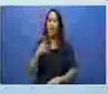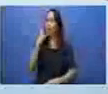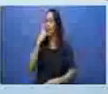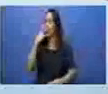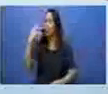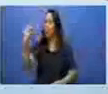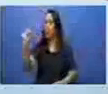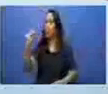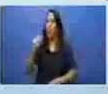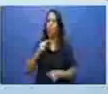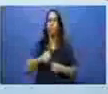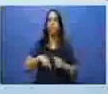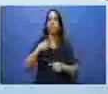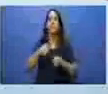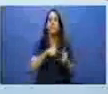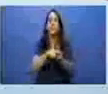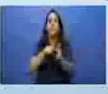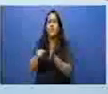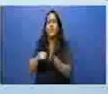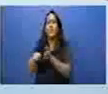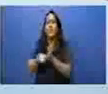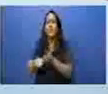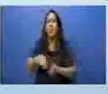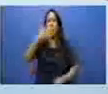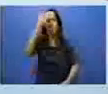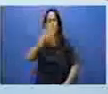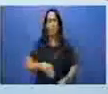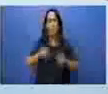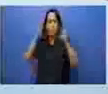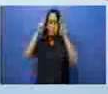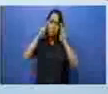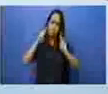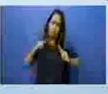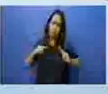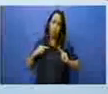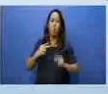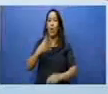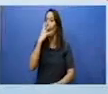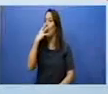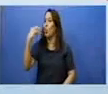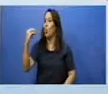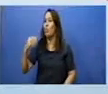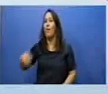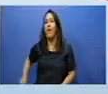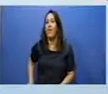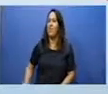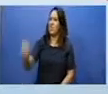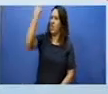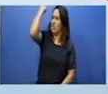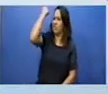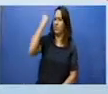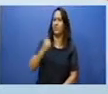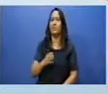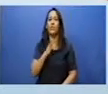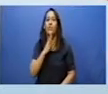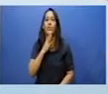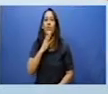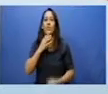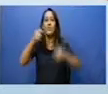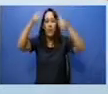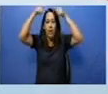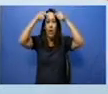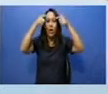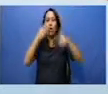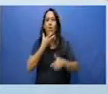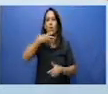que após investigações prova sua inocência. Lobo é o nosso herói. Lobo conhece a realeza.